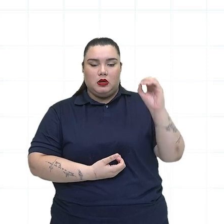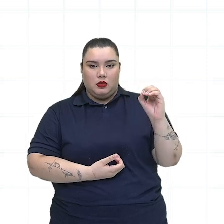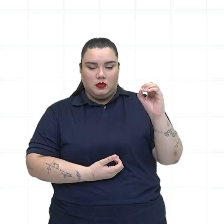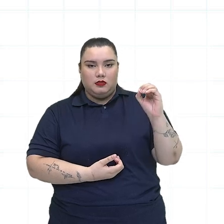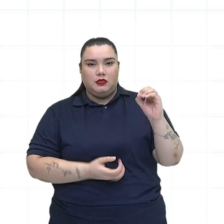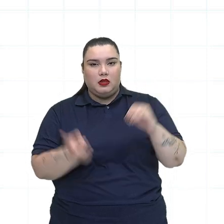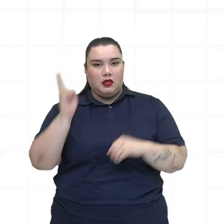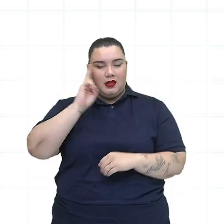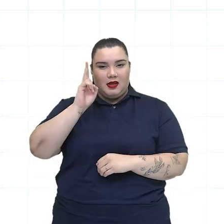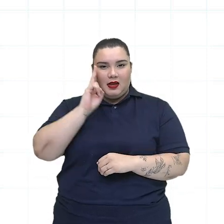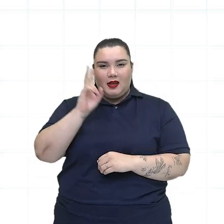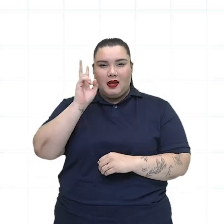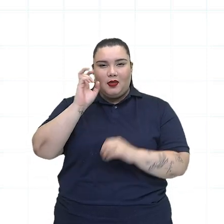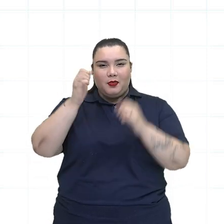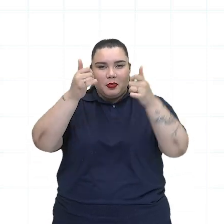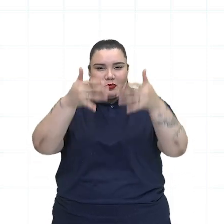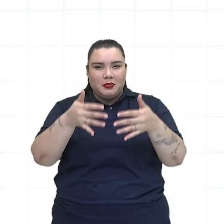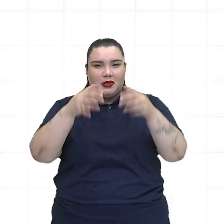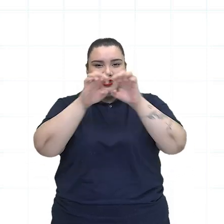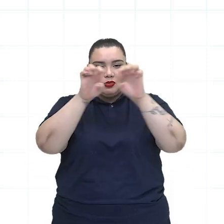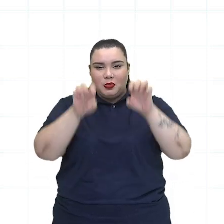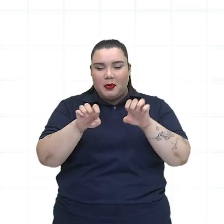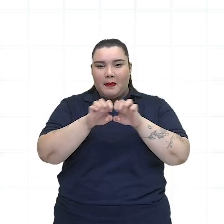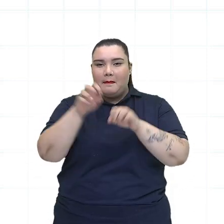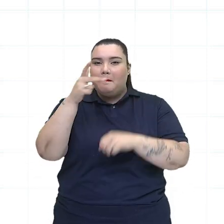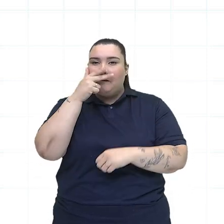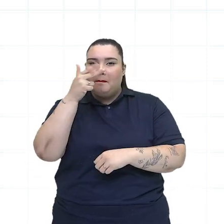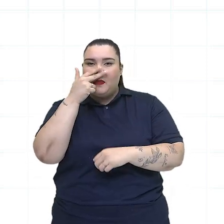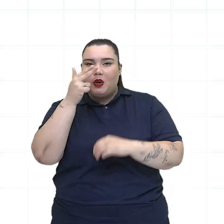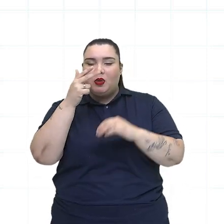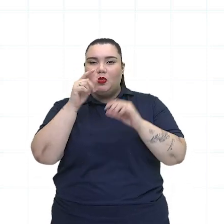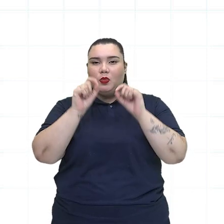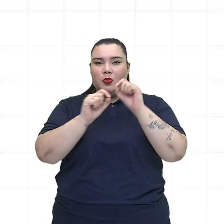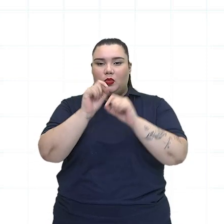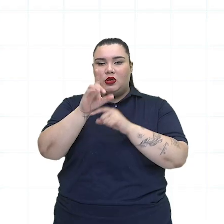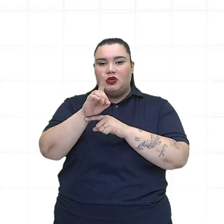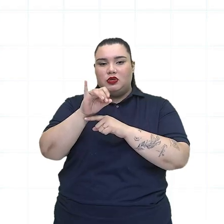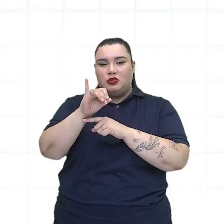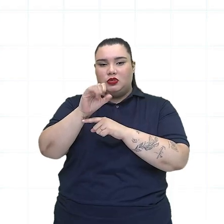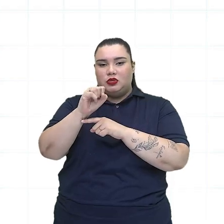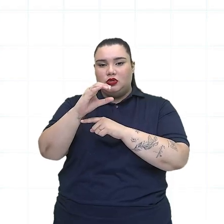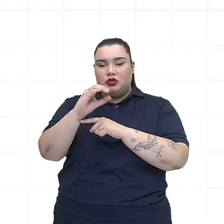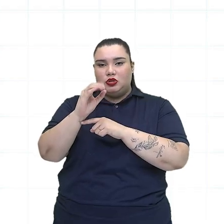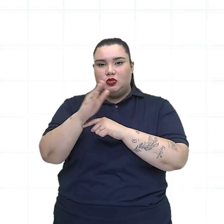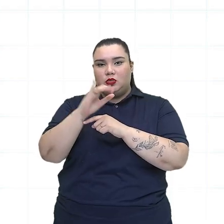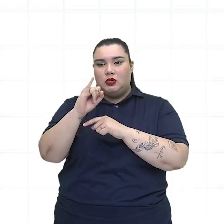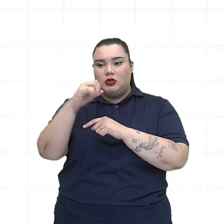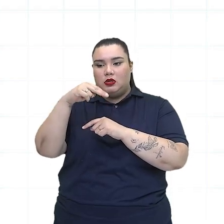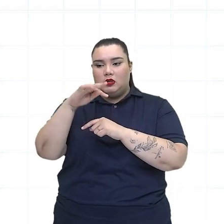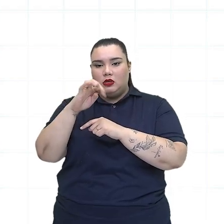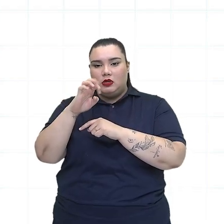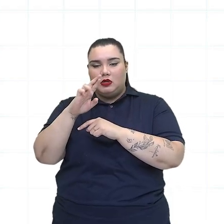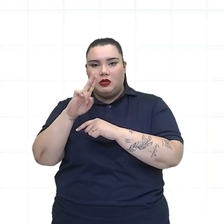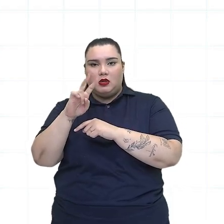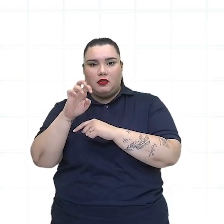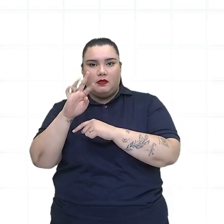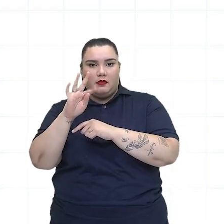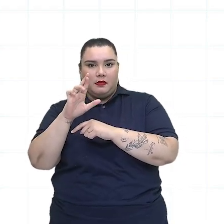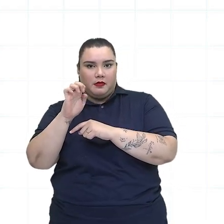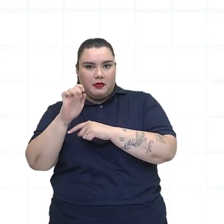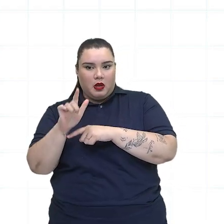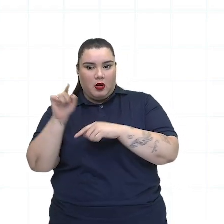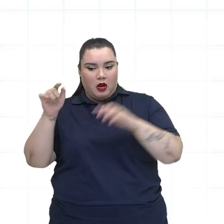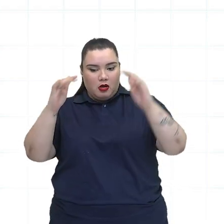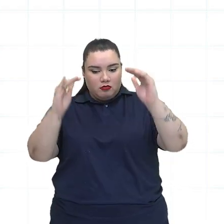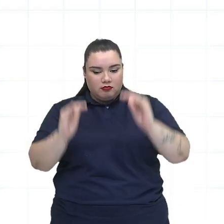lembra daquela estrutura que eu falei, que é conhecida como disco intervertebral? Já não vai ter nessas